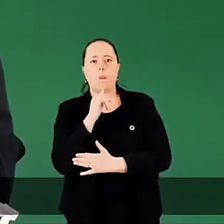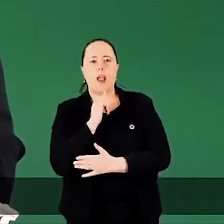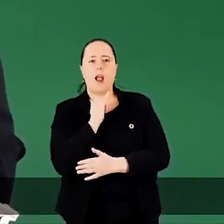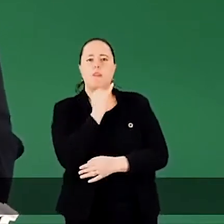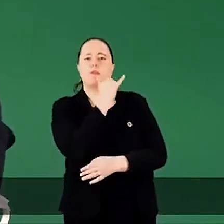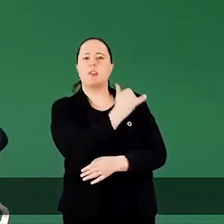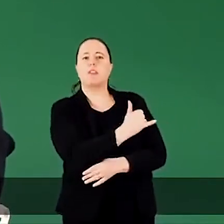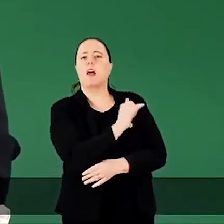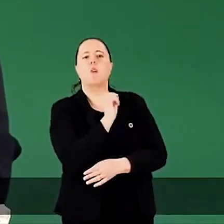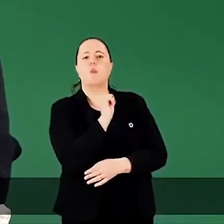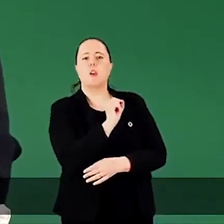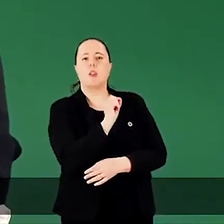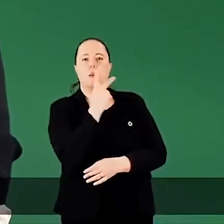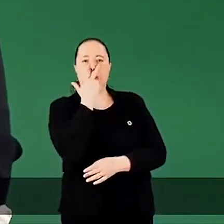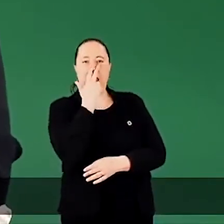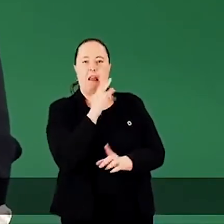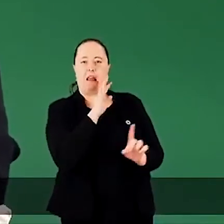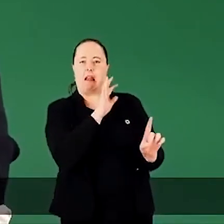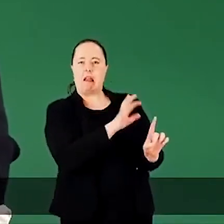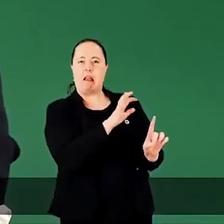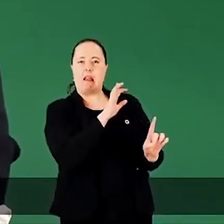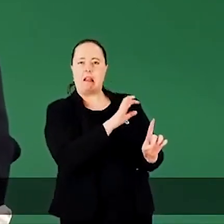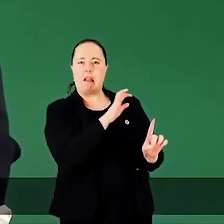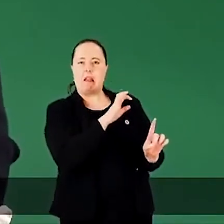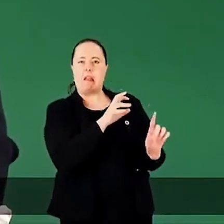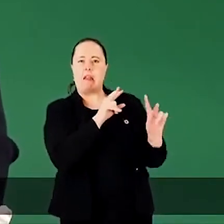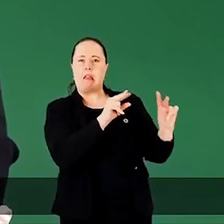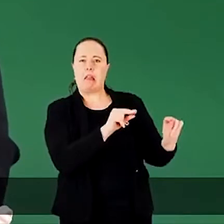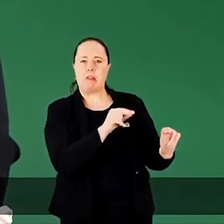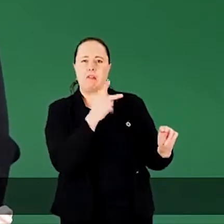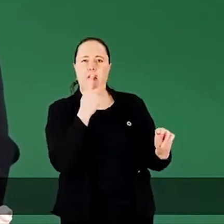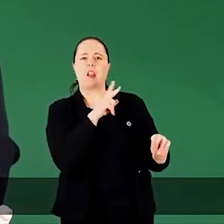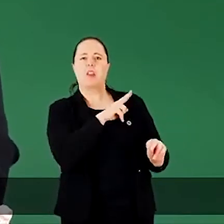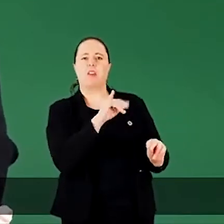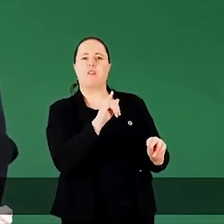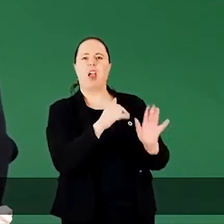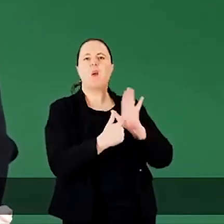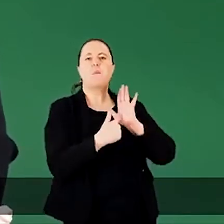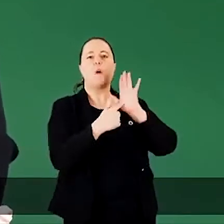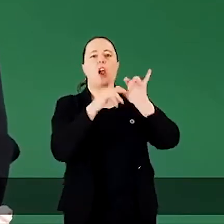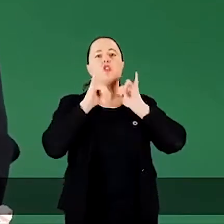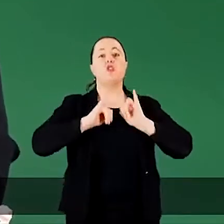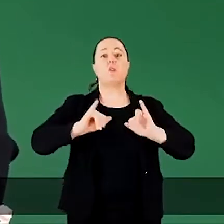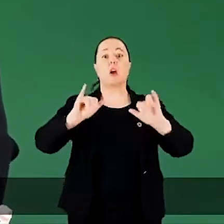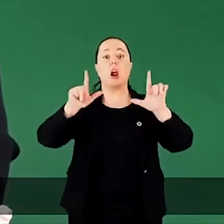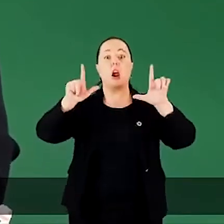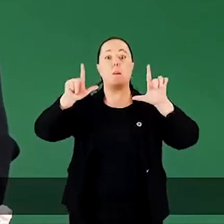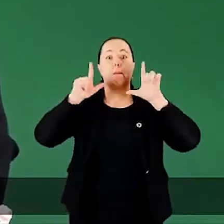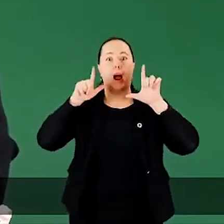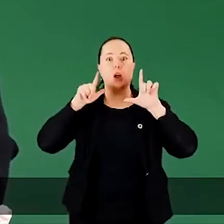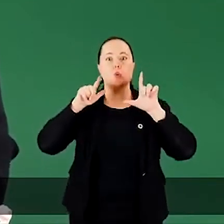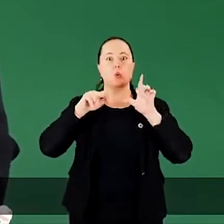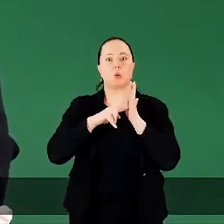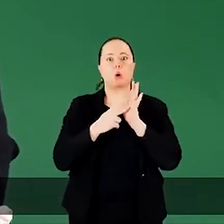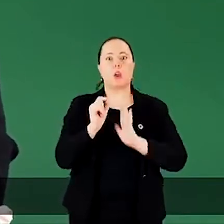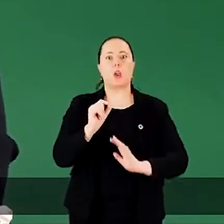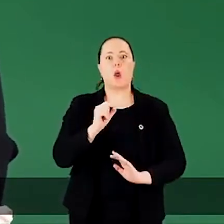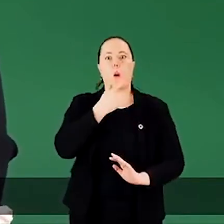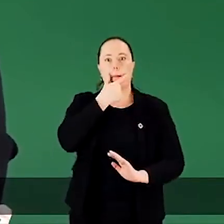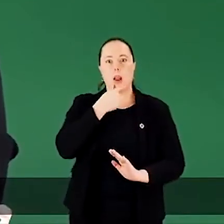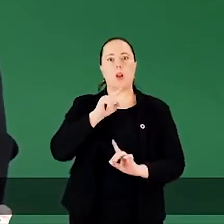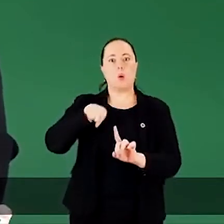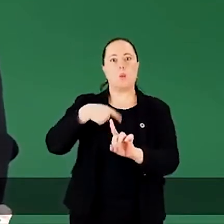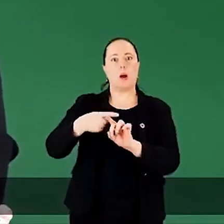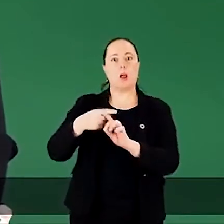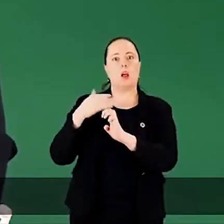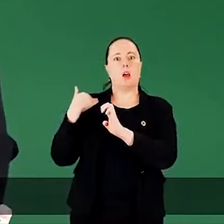os rostos, o criminoso passava a chantagear, ameaçando expor as imagens e fazendo com que os meninos